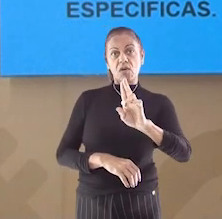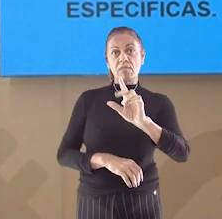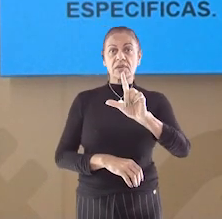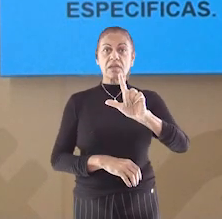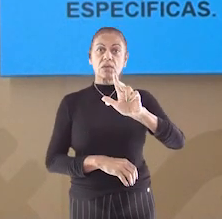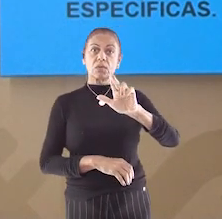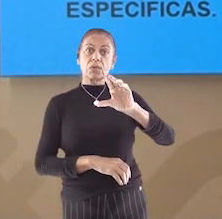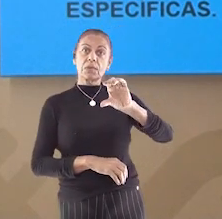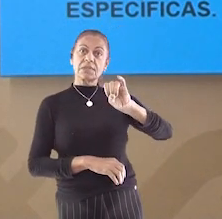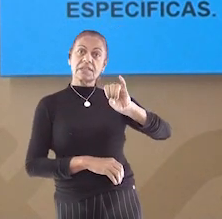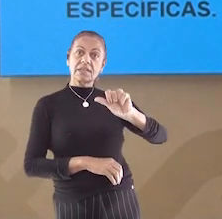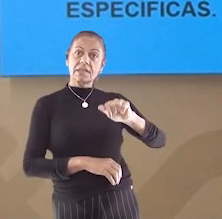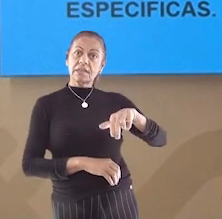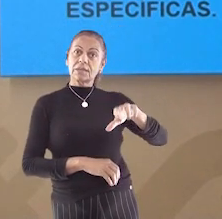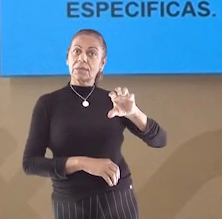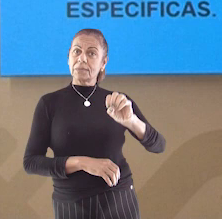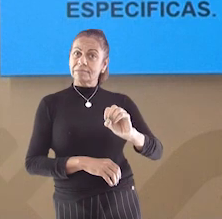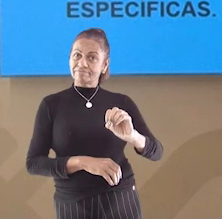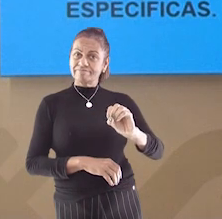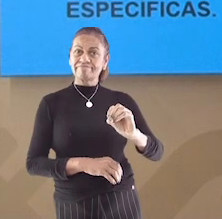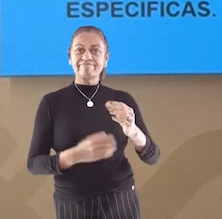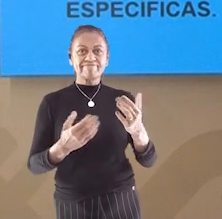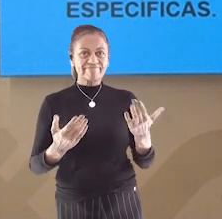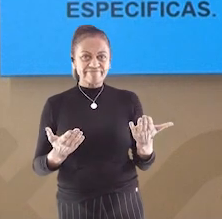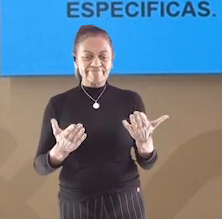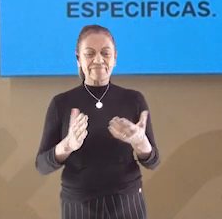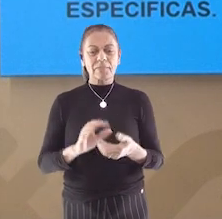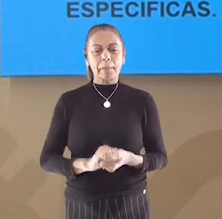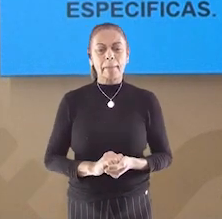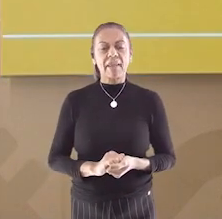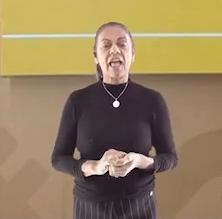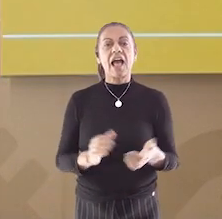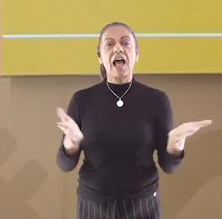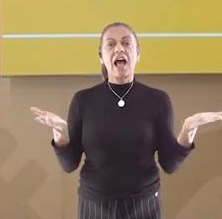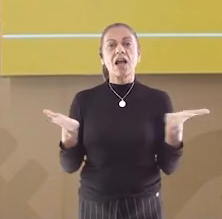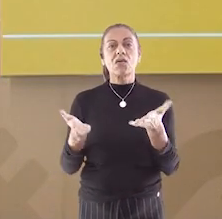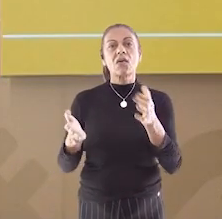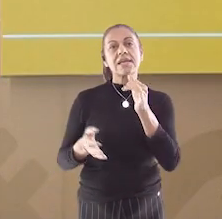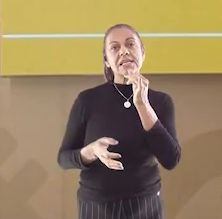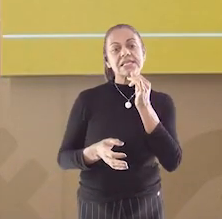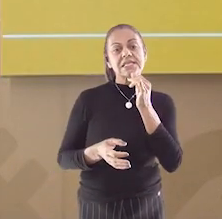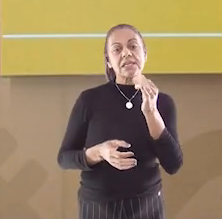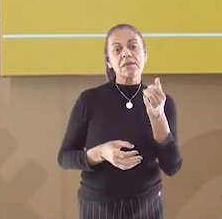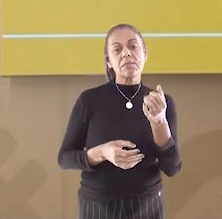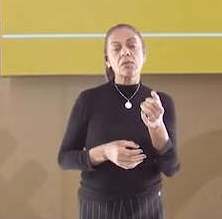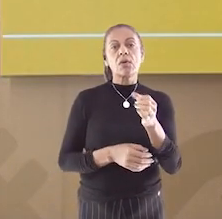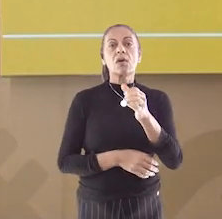homem. Ok? Vamos ver agora outro exemplo. Olhem só.